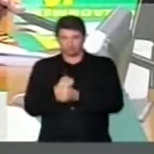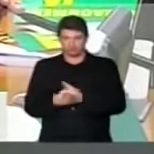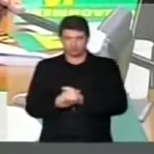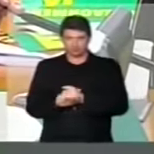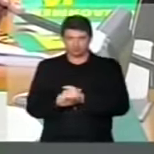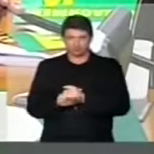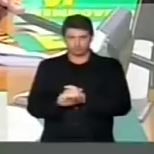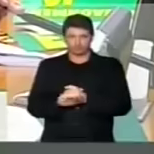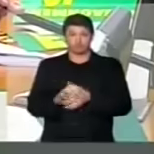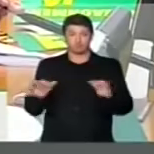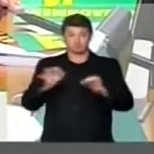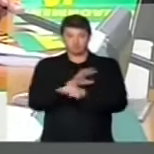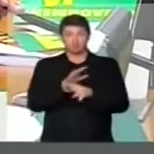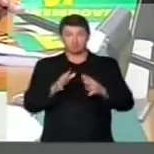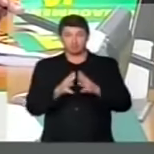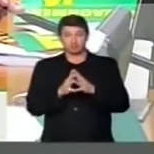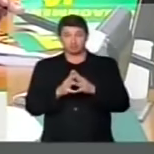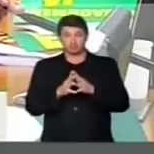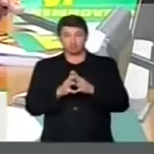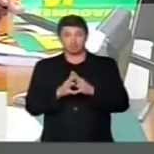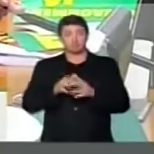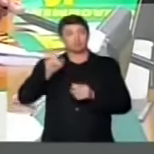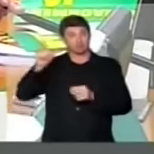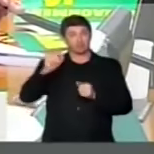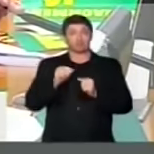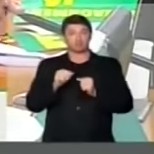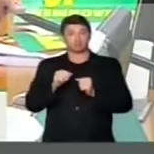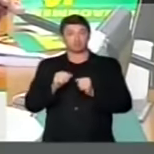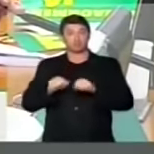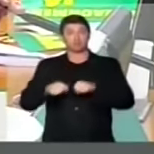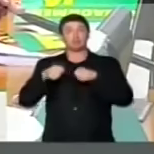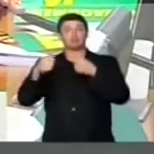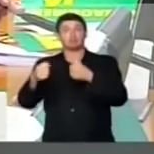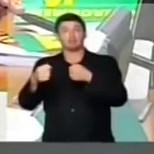criminalmente. E para finalizar, senhor presidente, ele